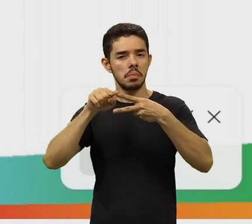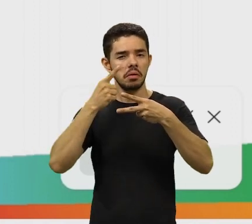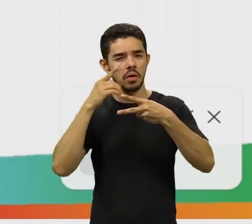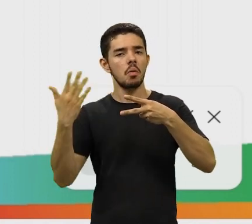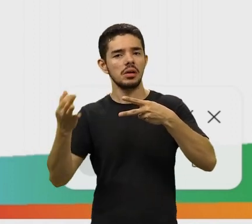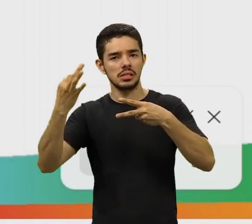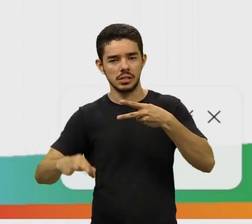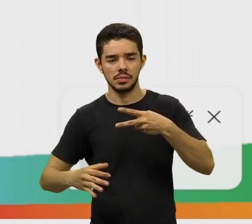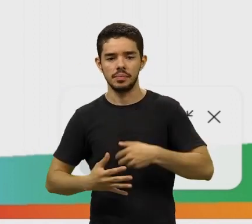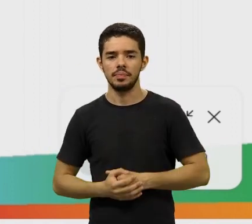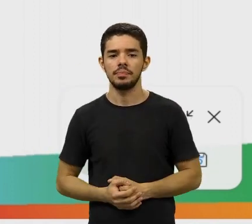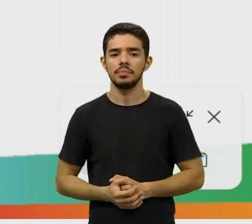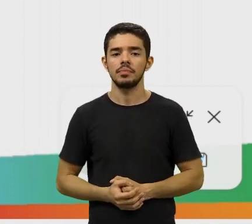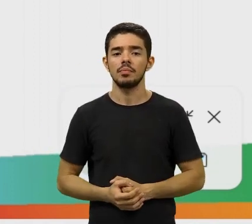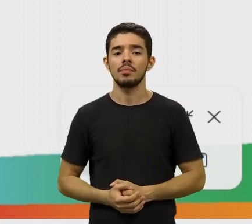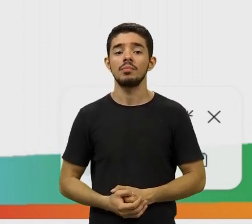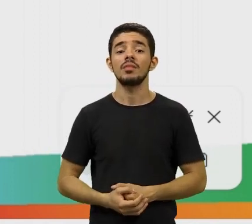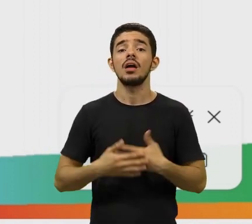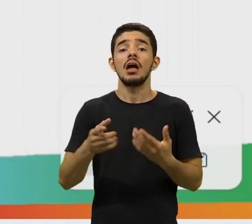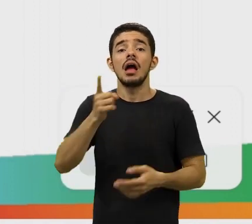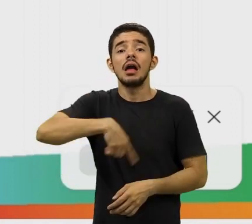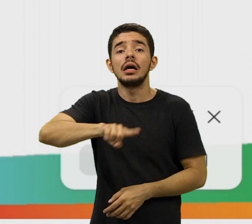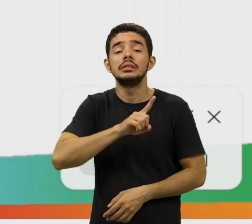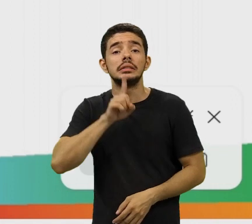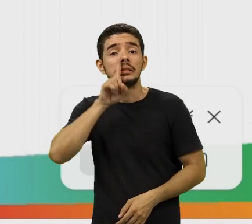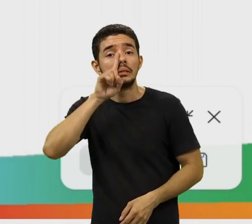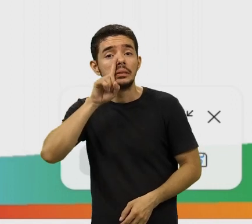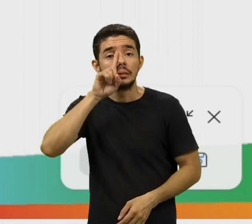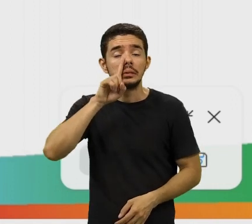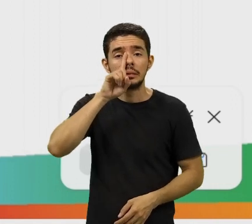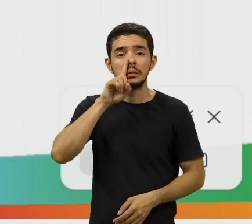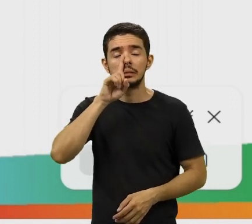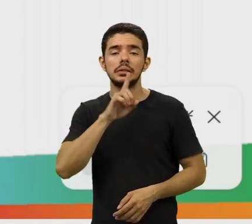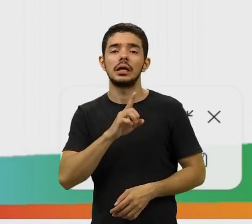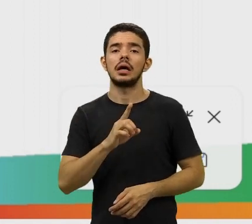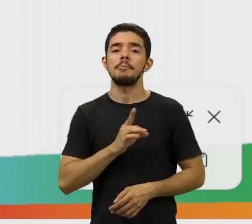e ver qual deles é o correto. Ficaram ameaçados por diferentes